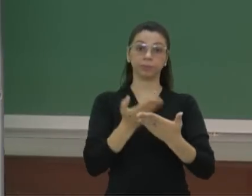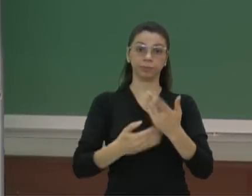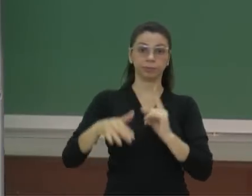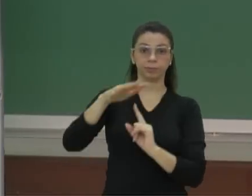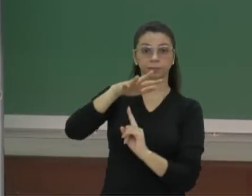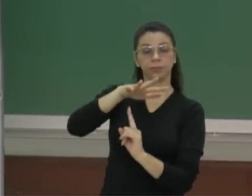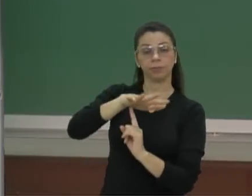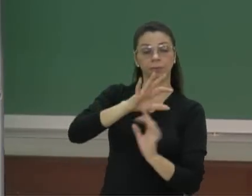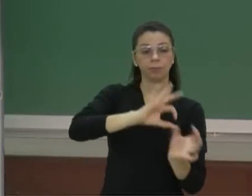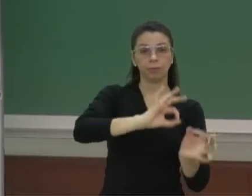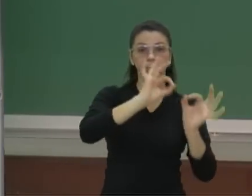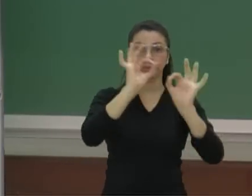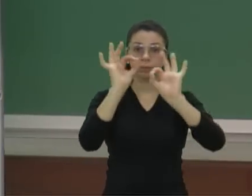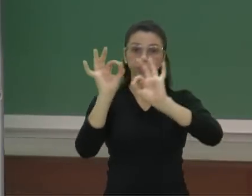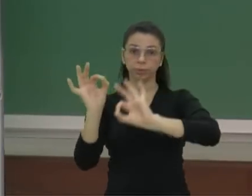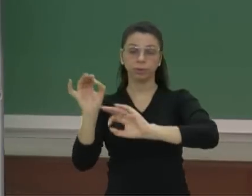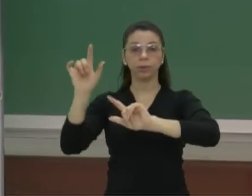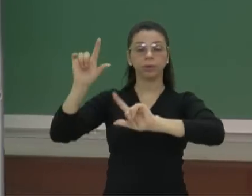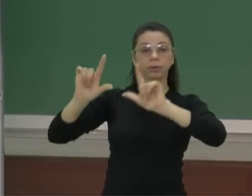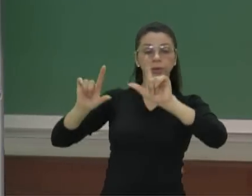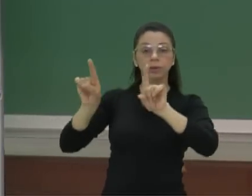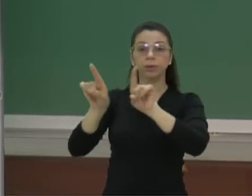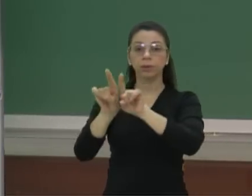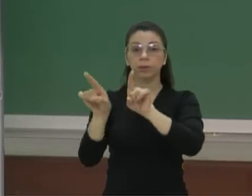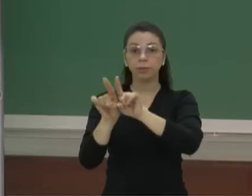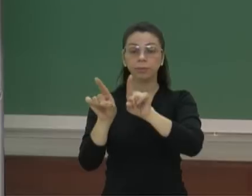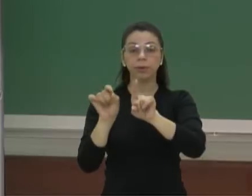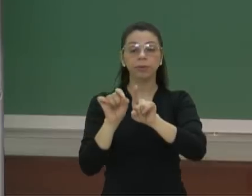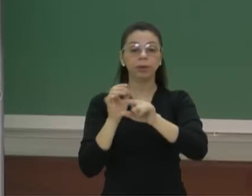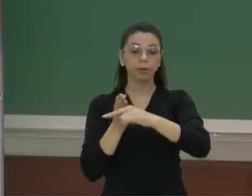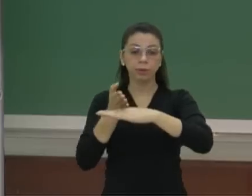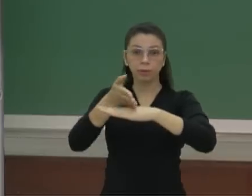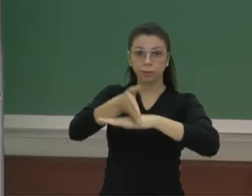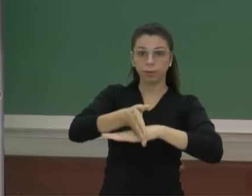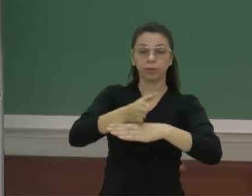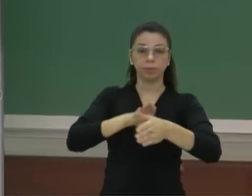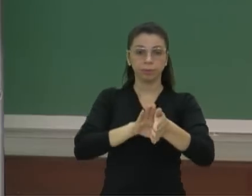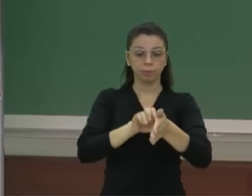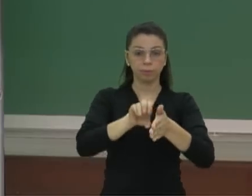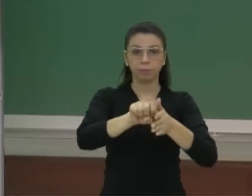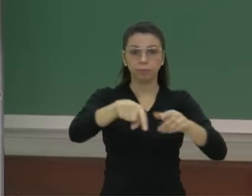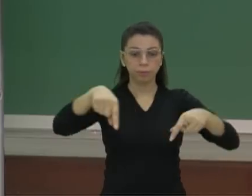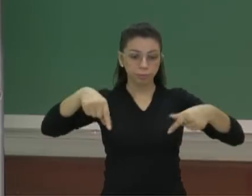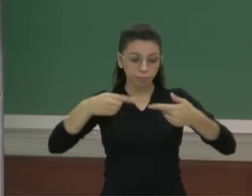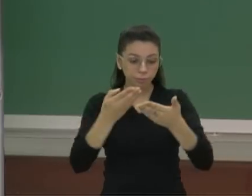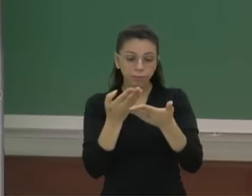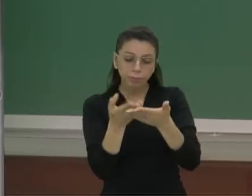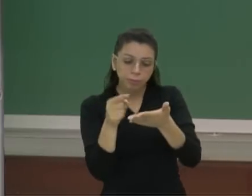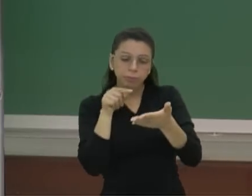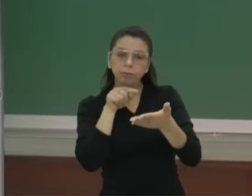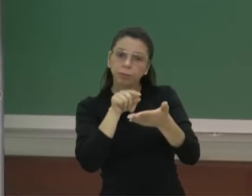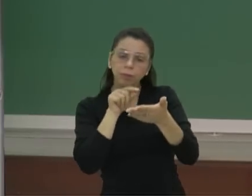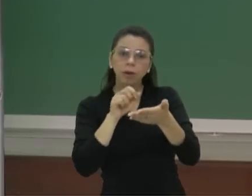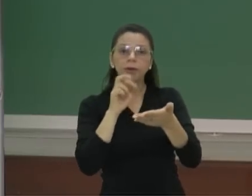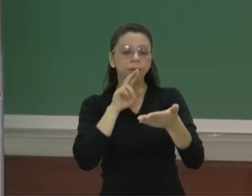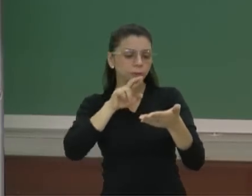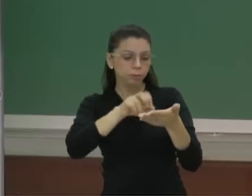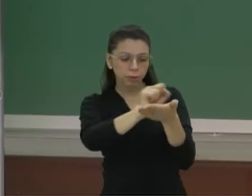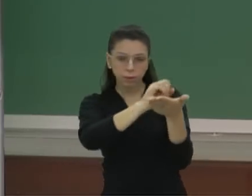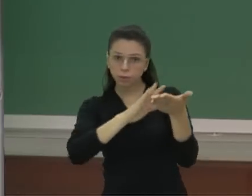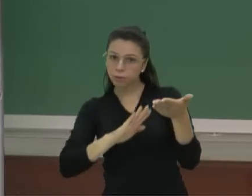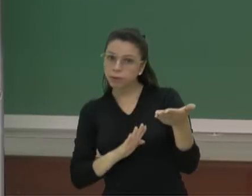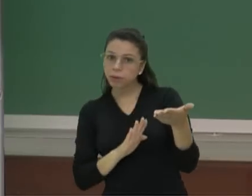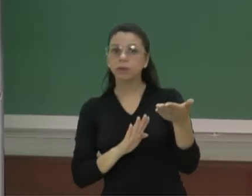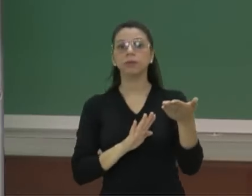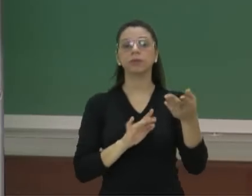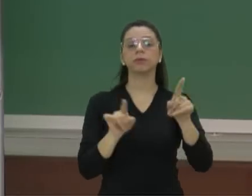você assista no canal da televisão, além de acessar o Google Classroom. No Classroom, você vai realizar as